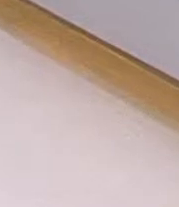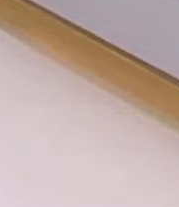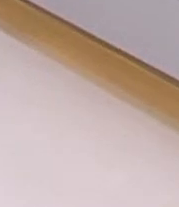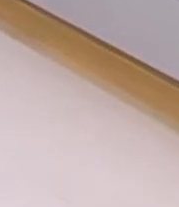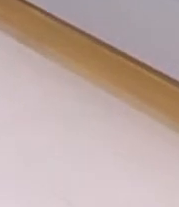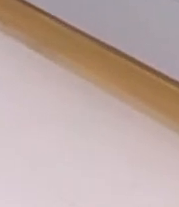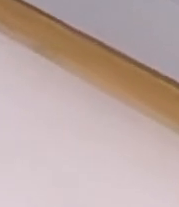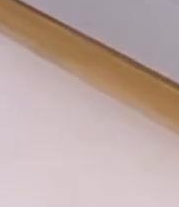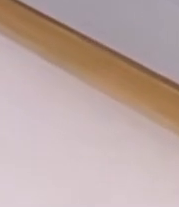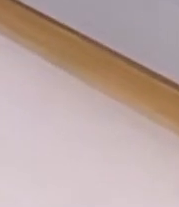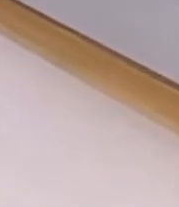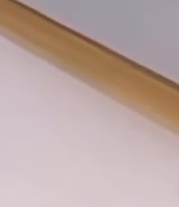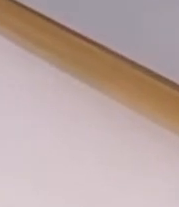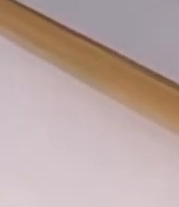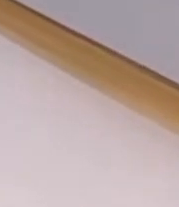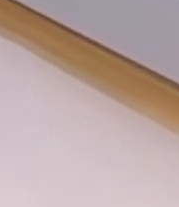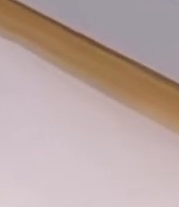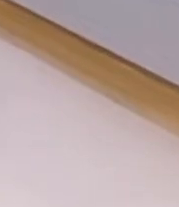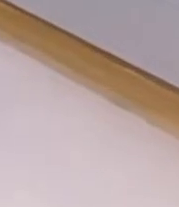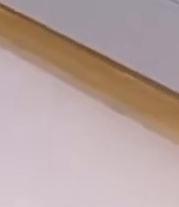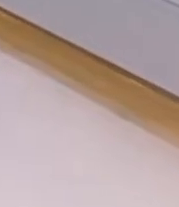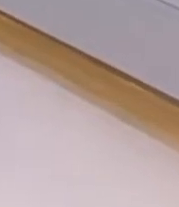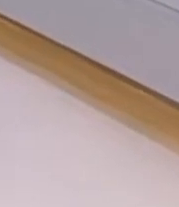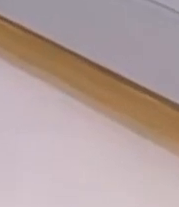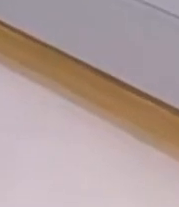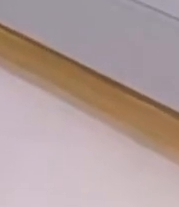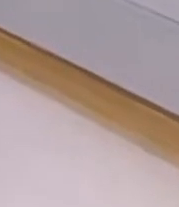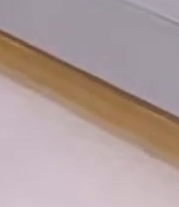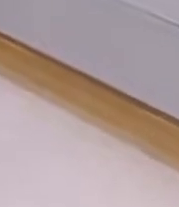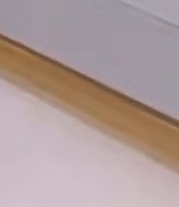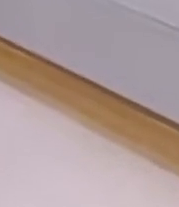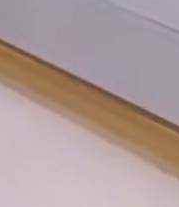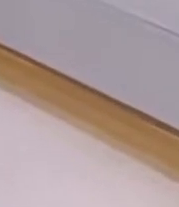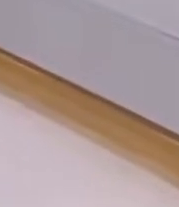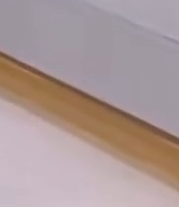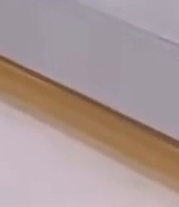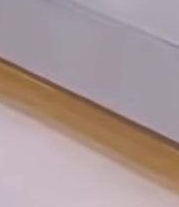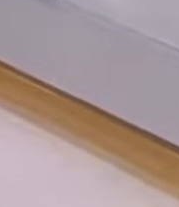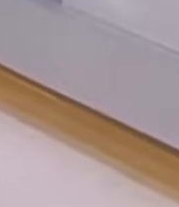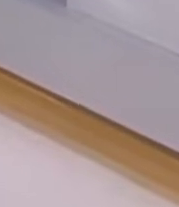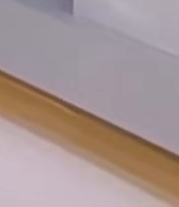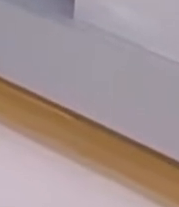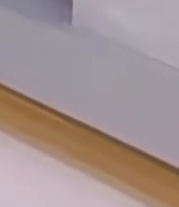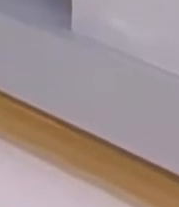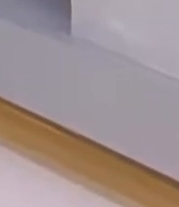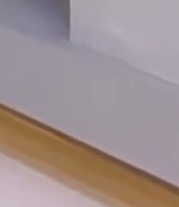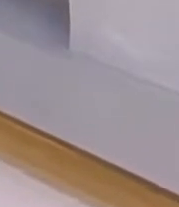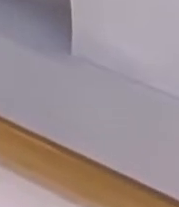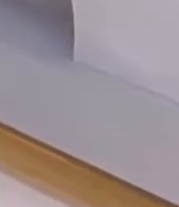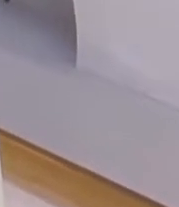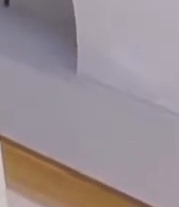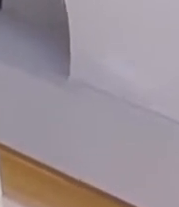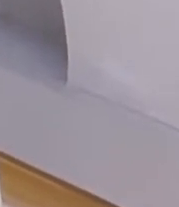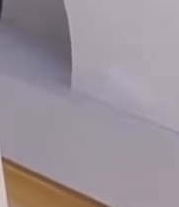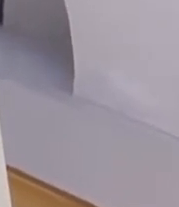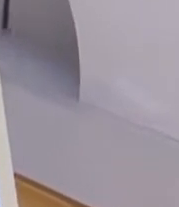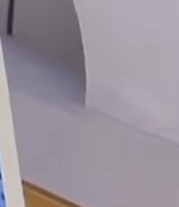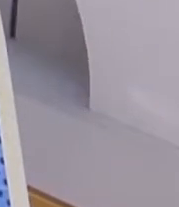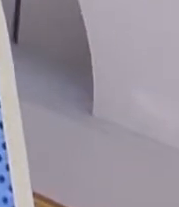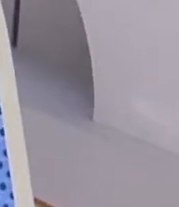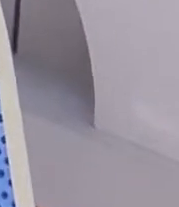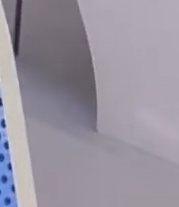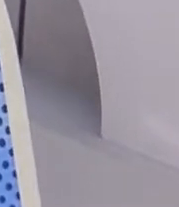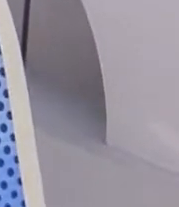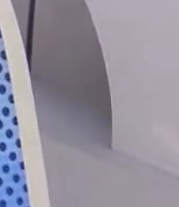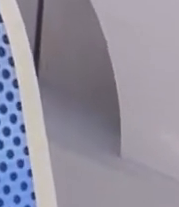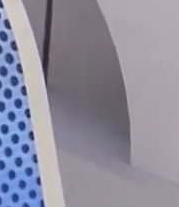o e começou hoje a 4ª edição do maior evento de inovação da América Latina o espaço para troca de conhecimentos e